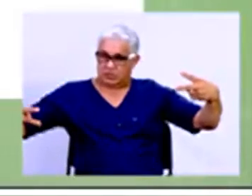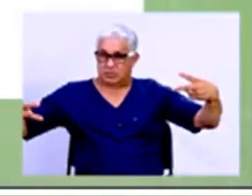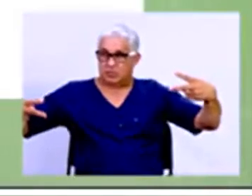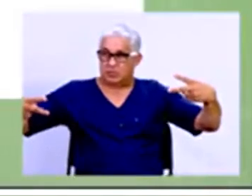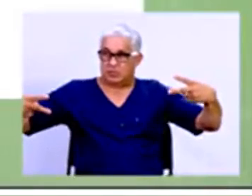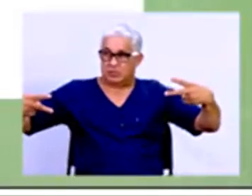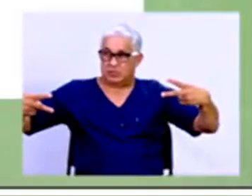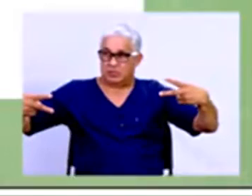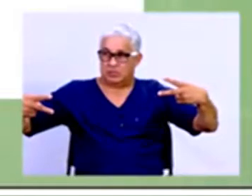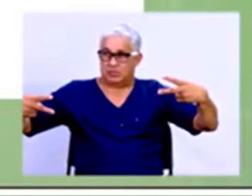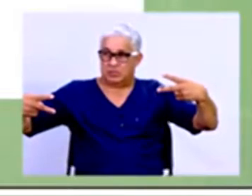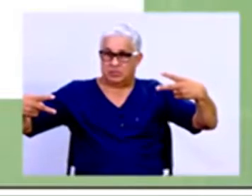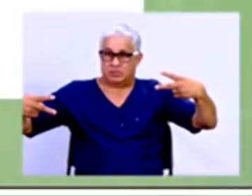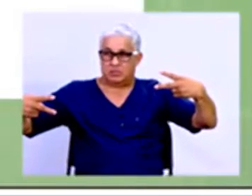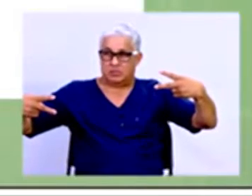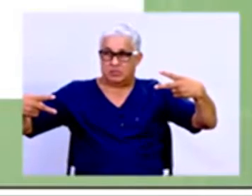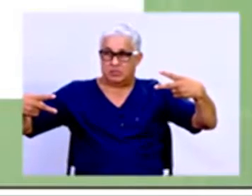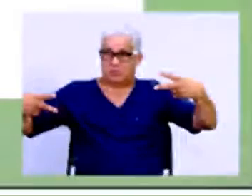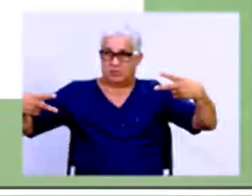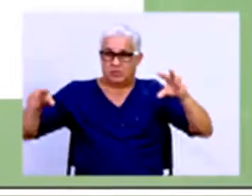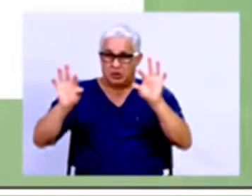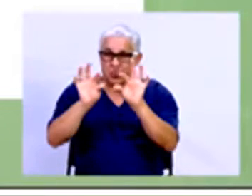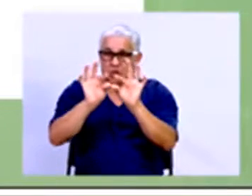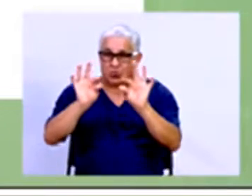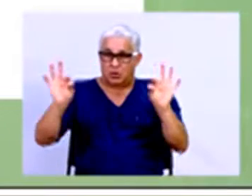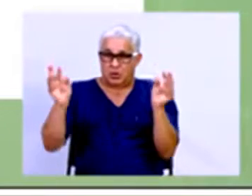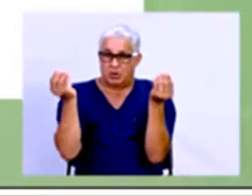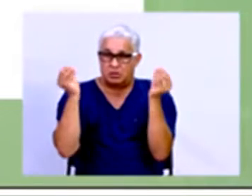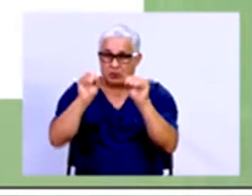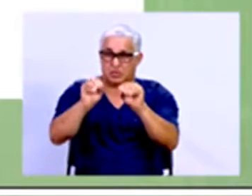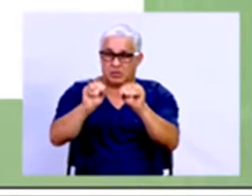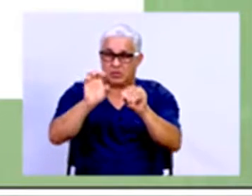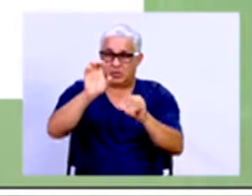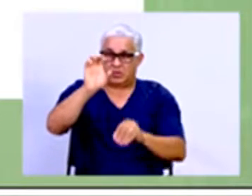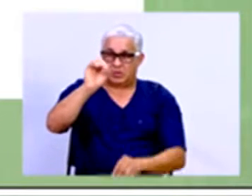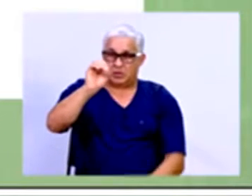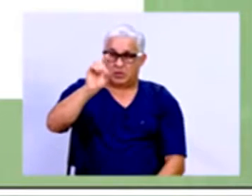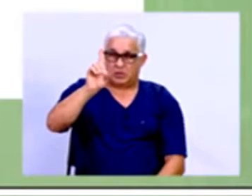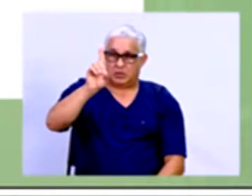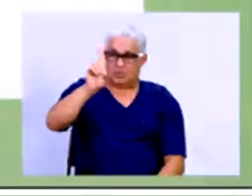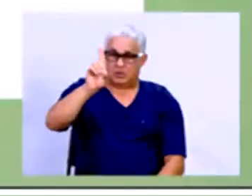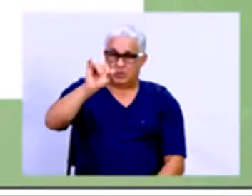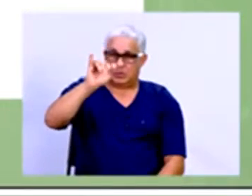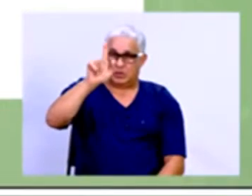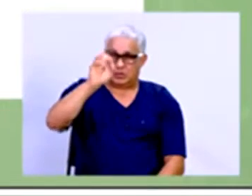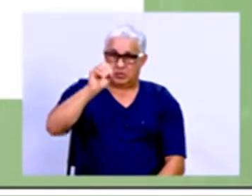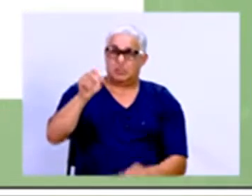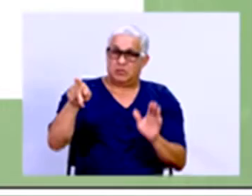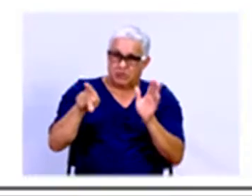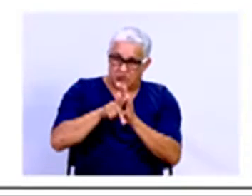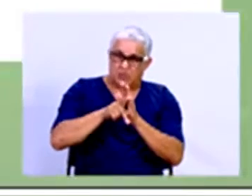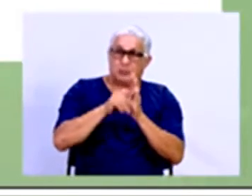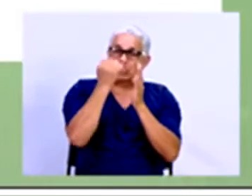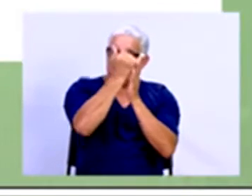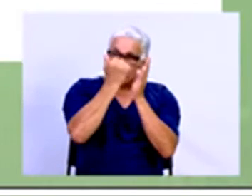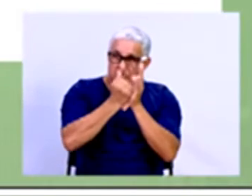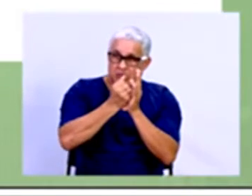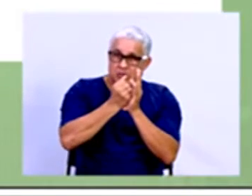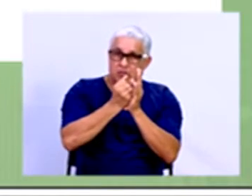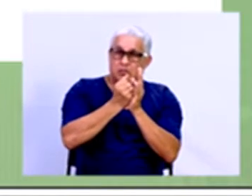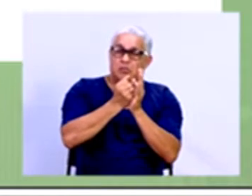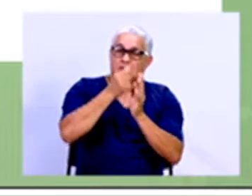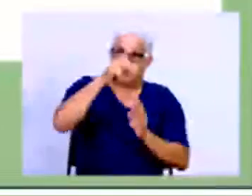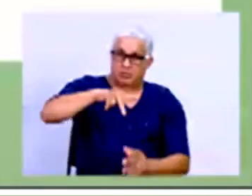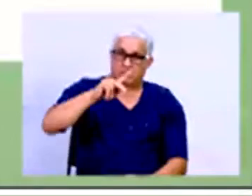maior, né? Aqui nesse intervalo é que a gente coloca o nosso código de programação em PHP, que são basicamente as